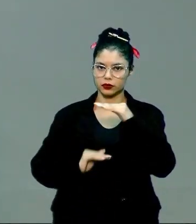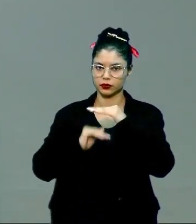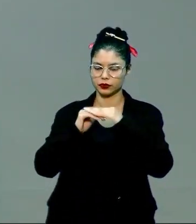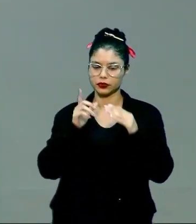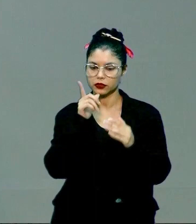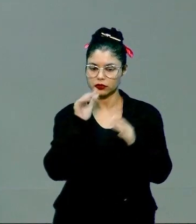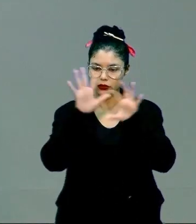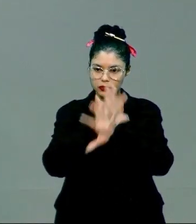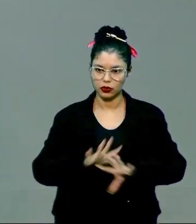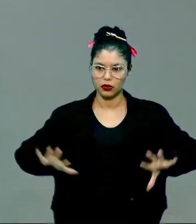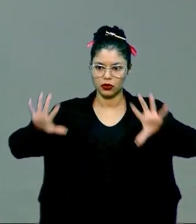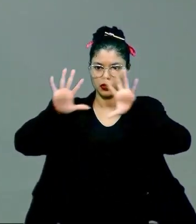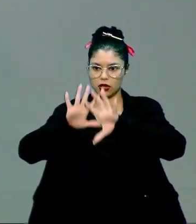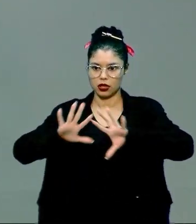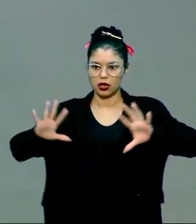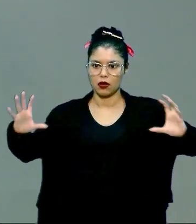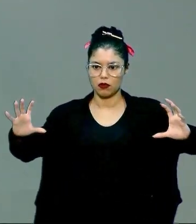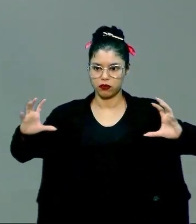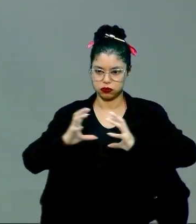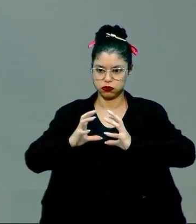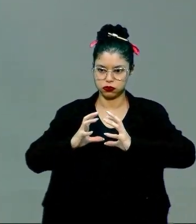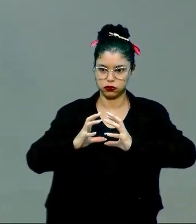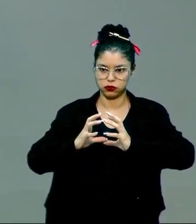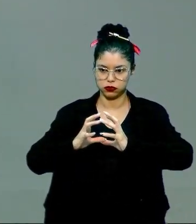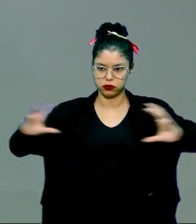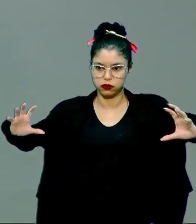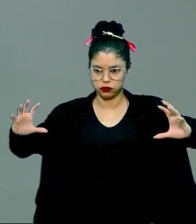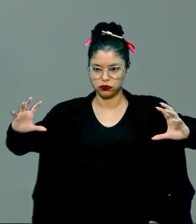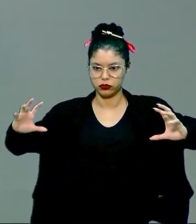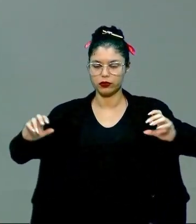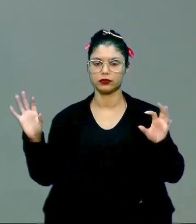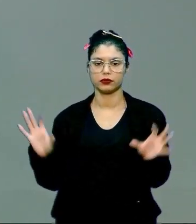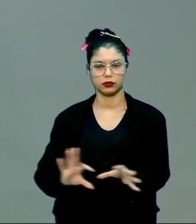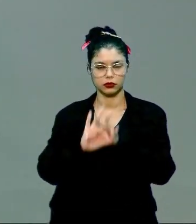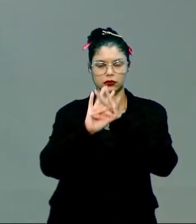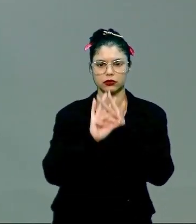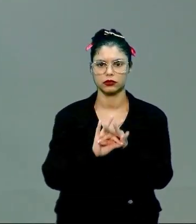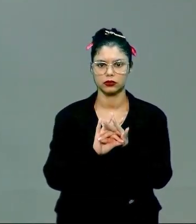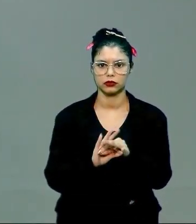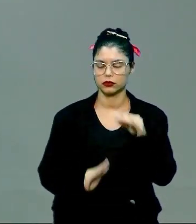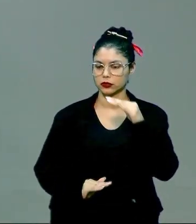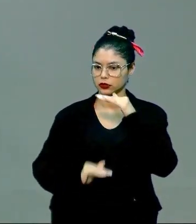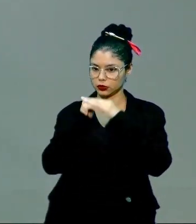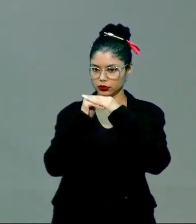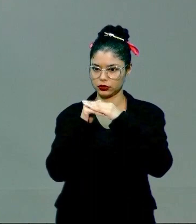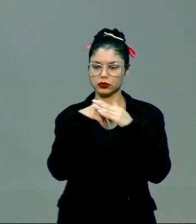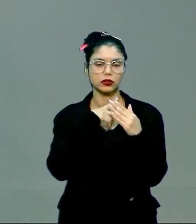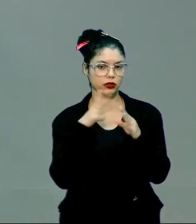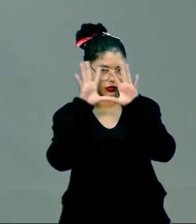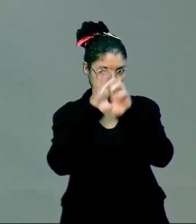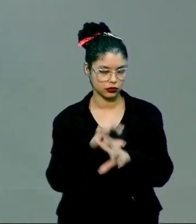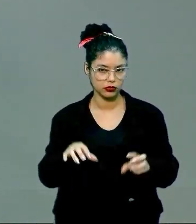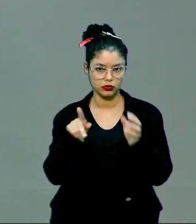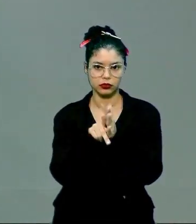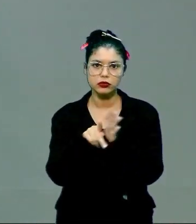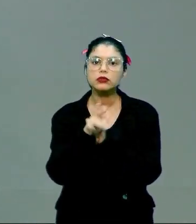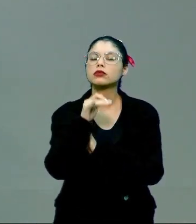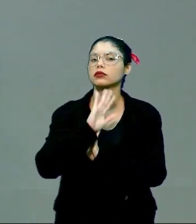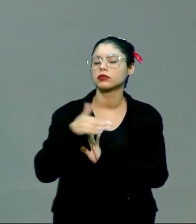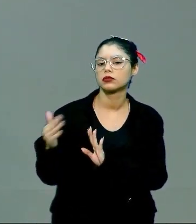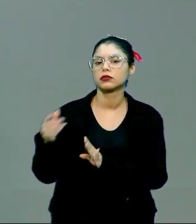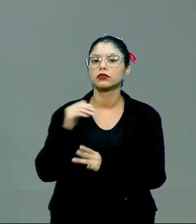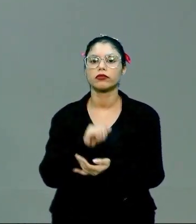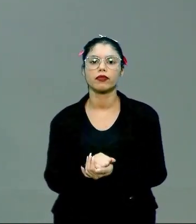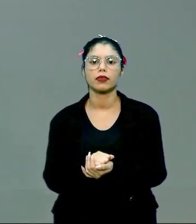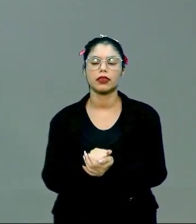comprimido e ar rarefeito? Essa relação ela está estritamente ligada à pressão que esse gás é submetido. Então, quando eu falo de